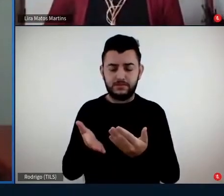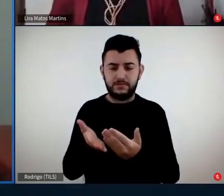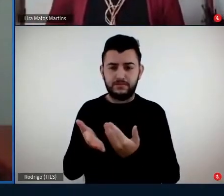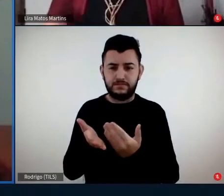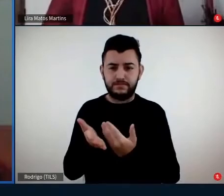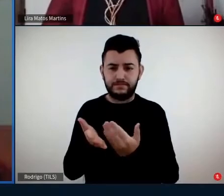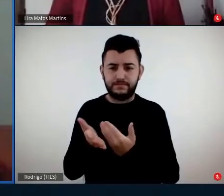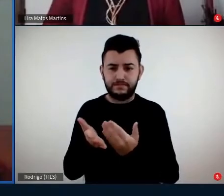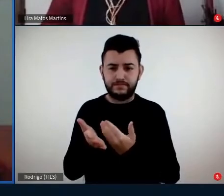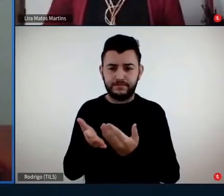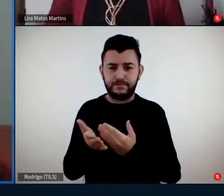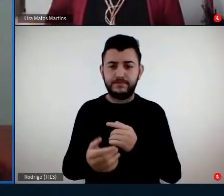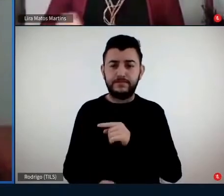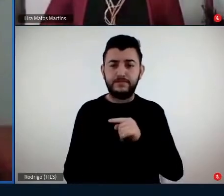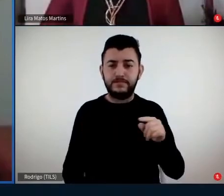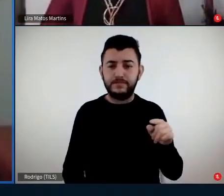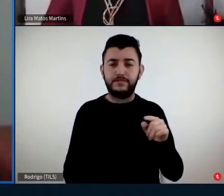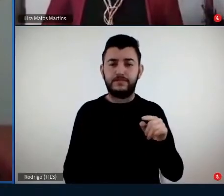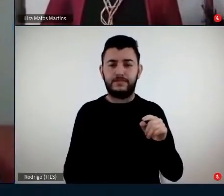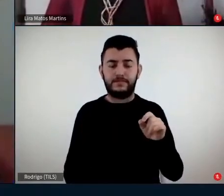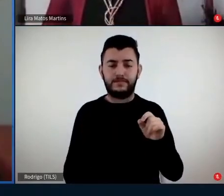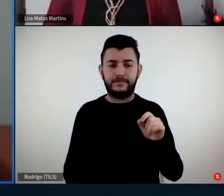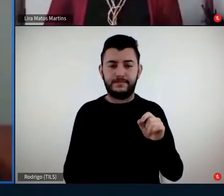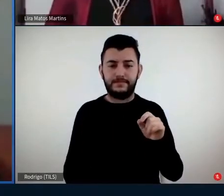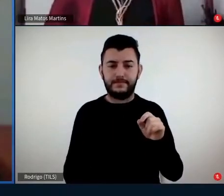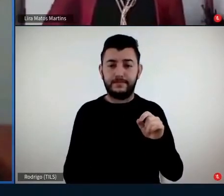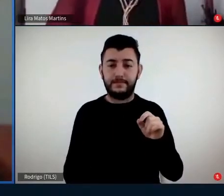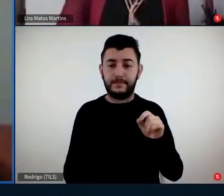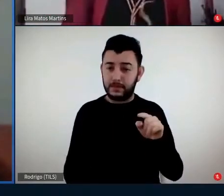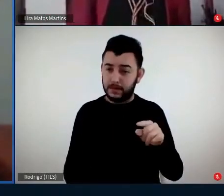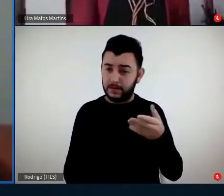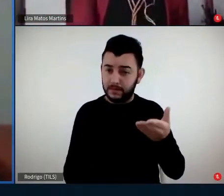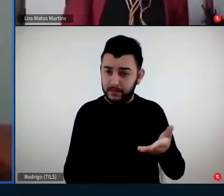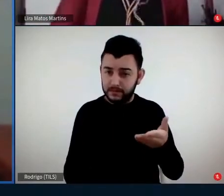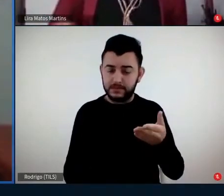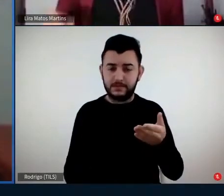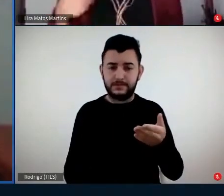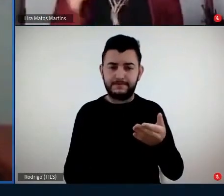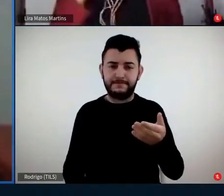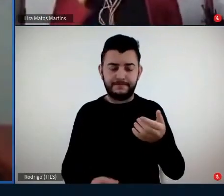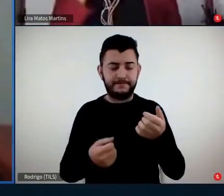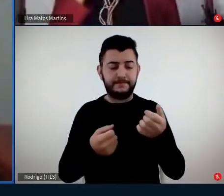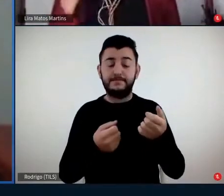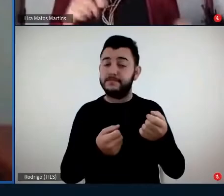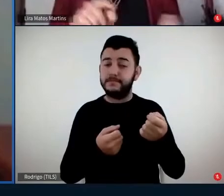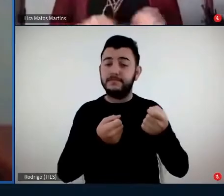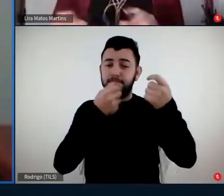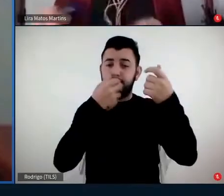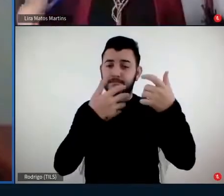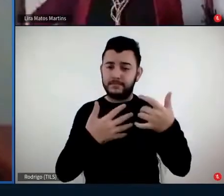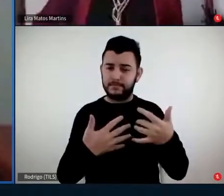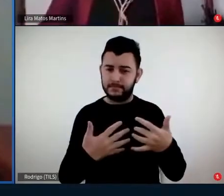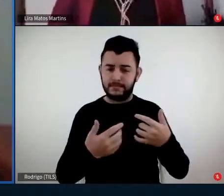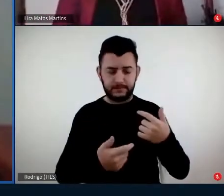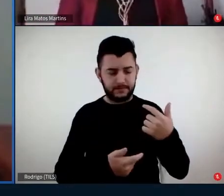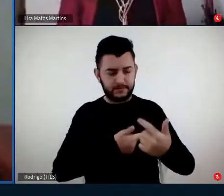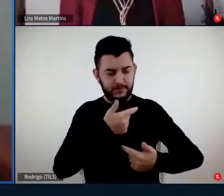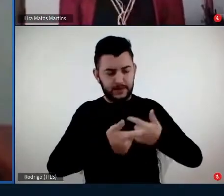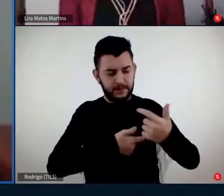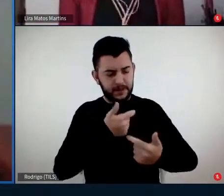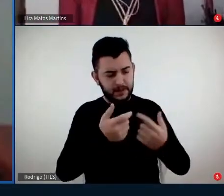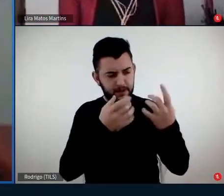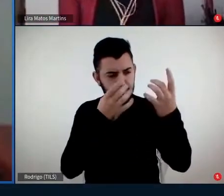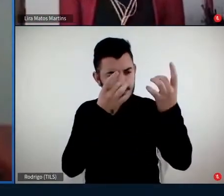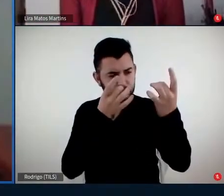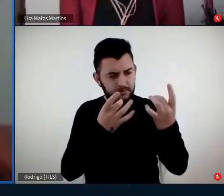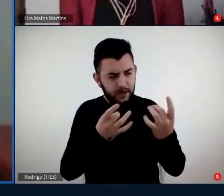107, você vai dizer que vai trabalhar, né, de forma descritiva,